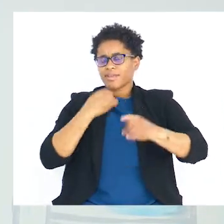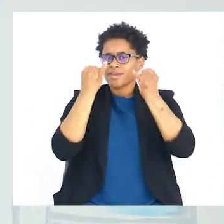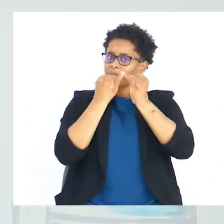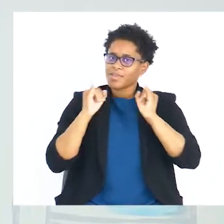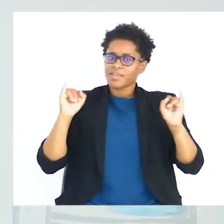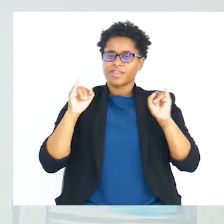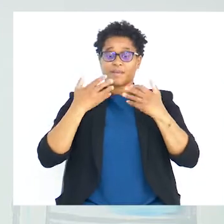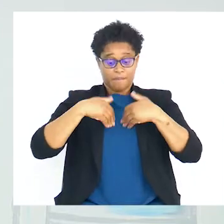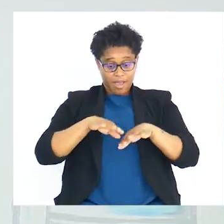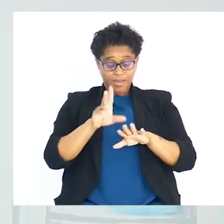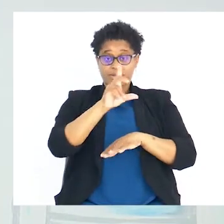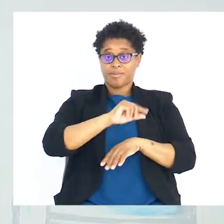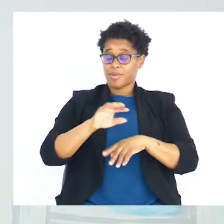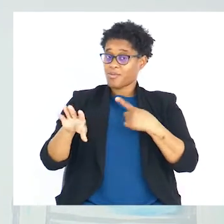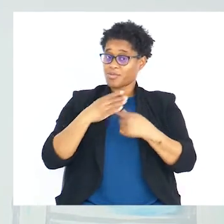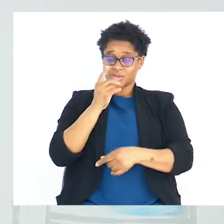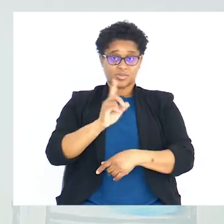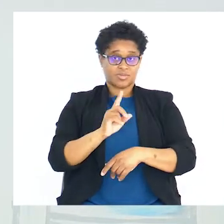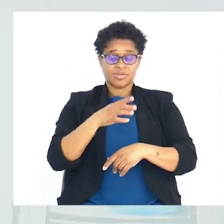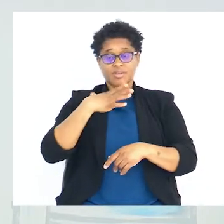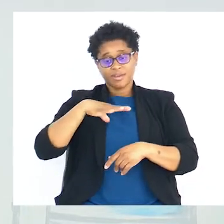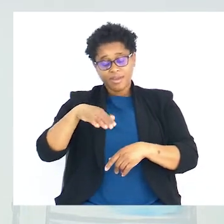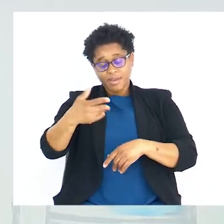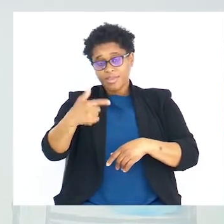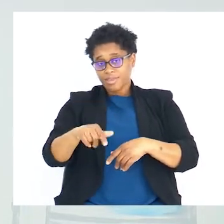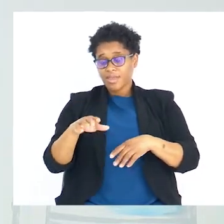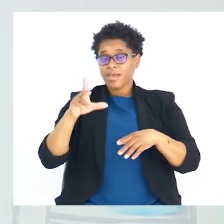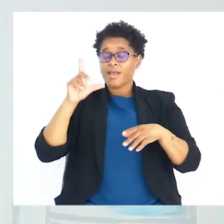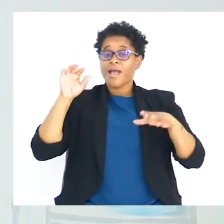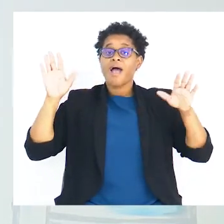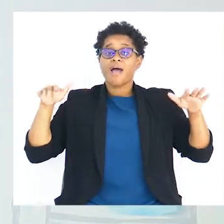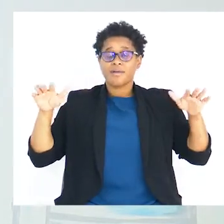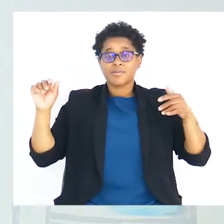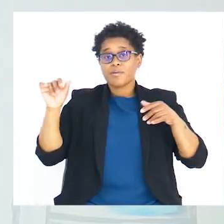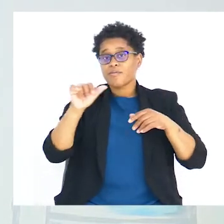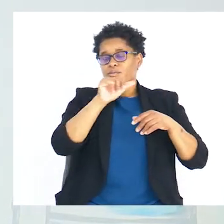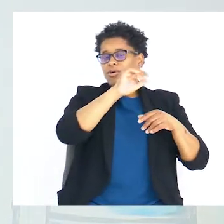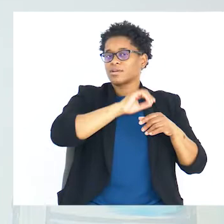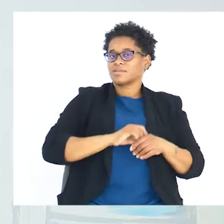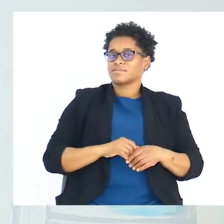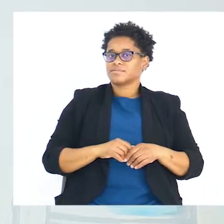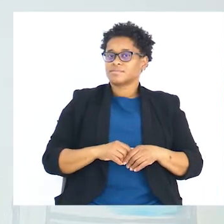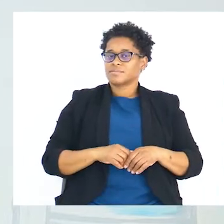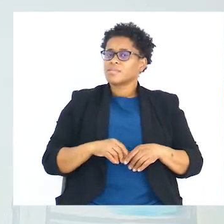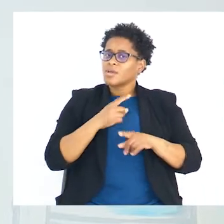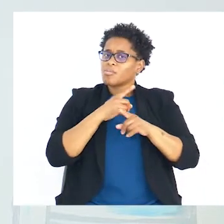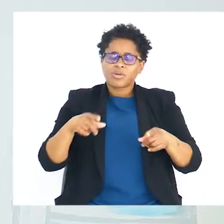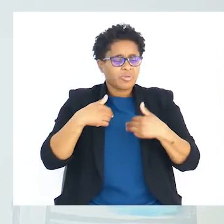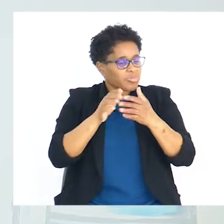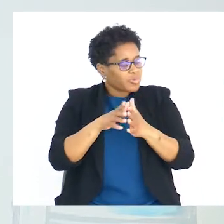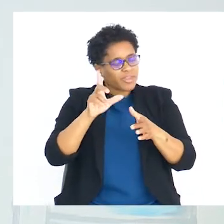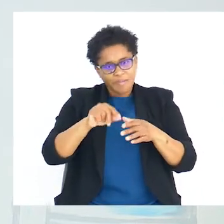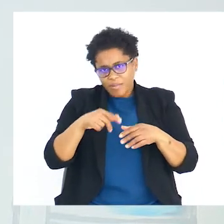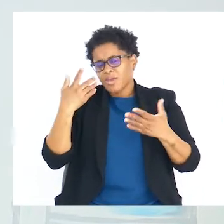mas também não conseguiu. Queria ter asas para voar, porque também tudo não passou de